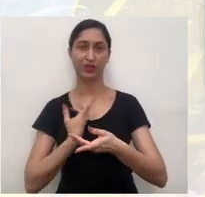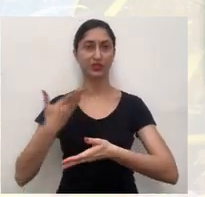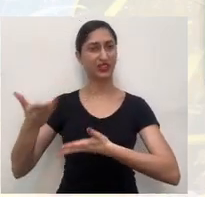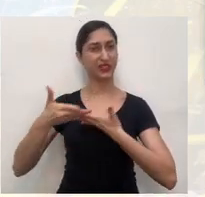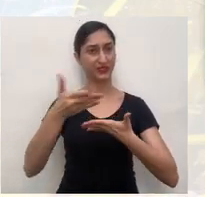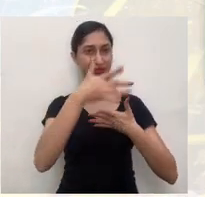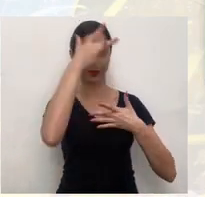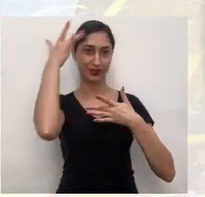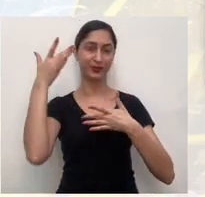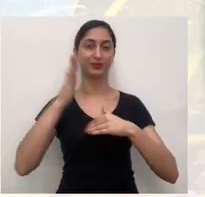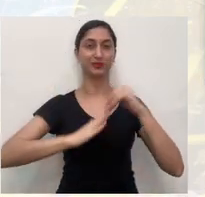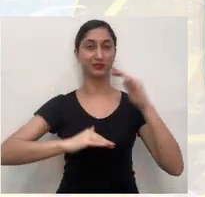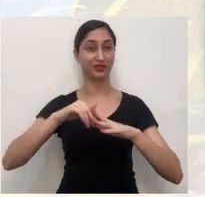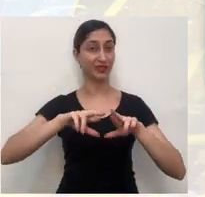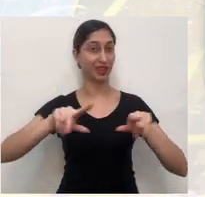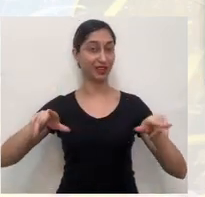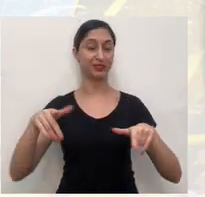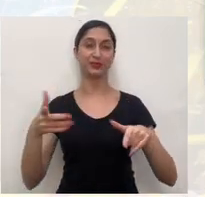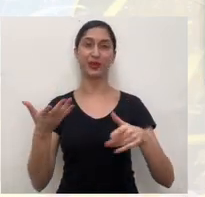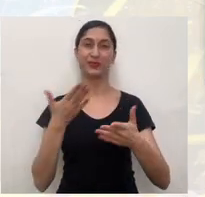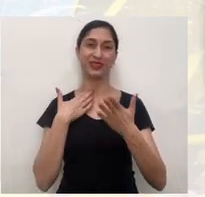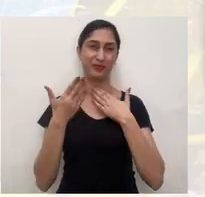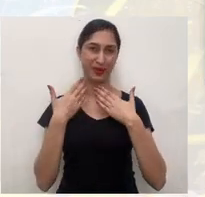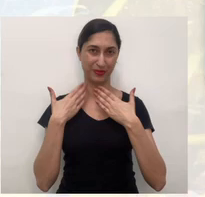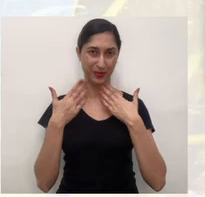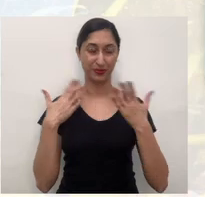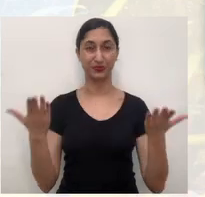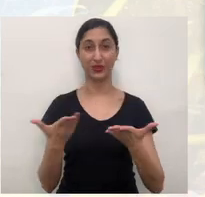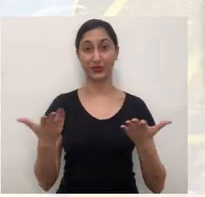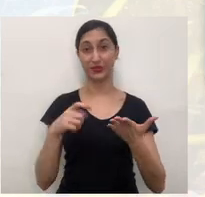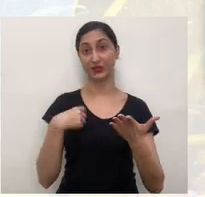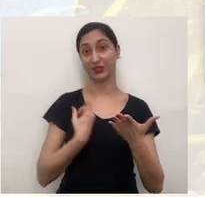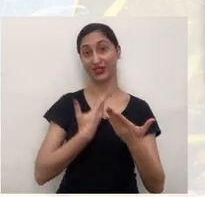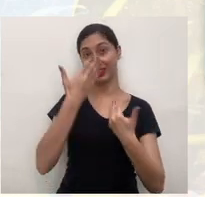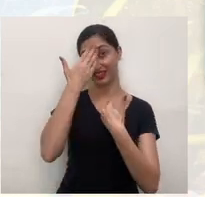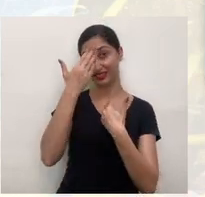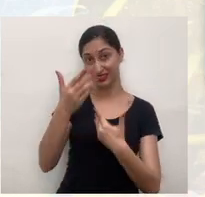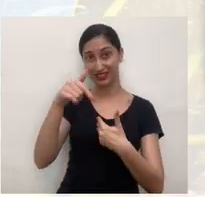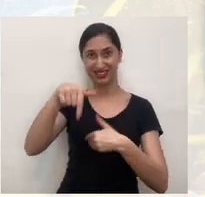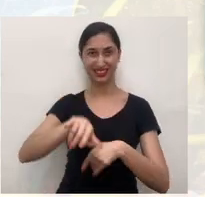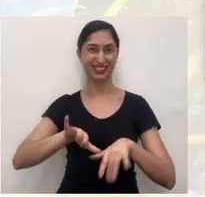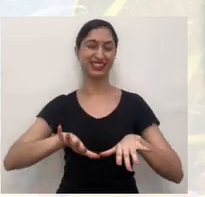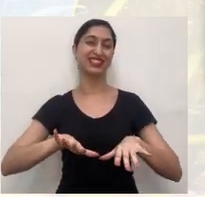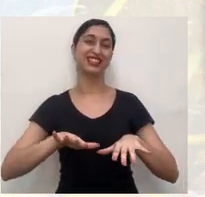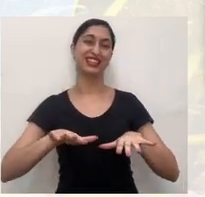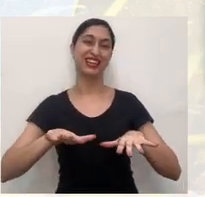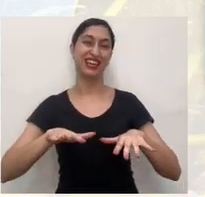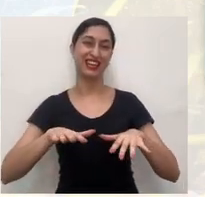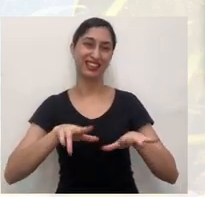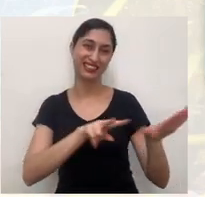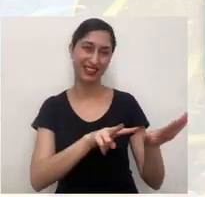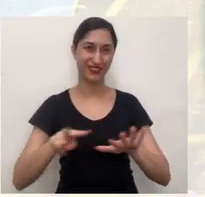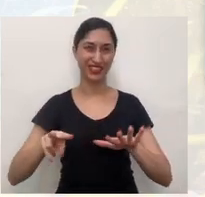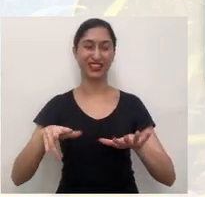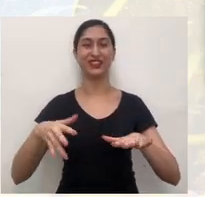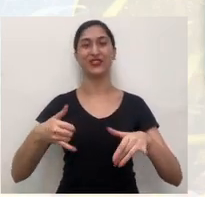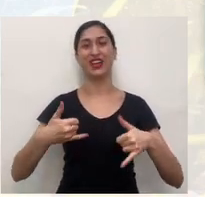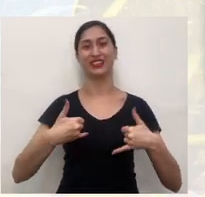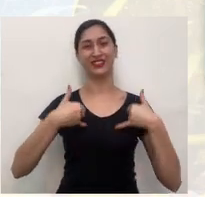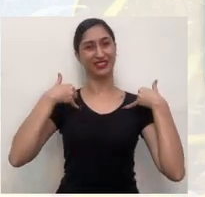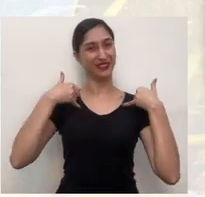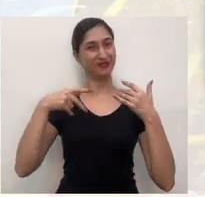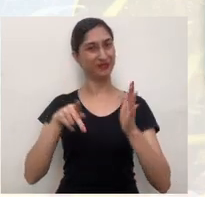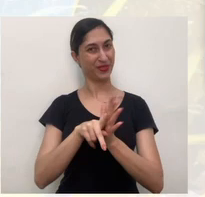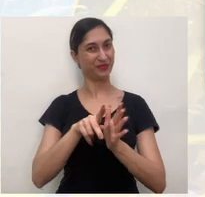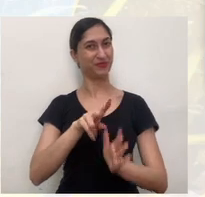papo. E hoje aqui com a gente, em homenagem ao que seria essa semana o aniversário de 112 anos do Burle